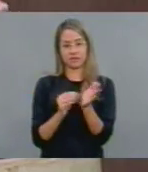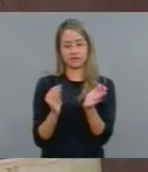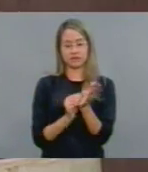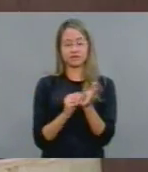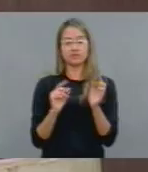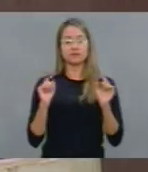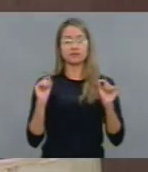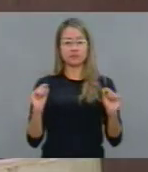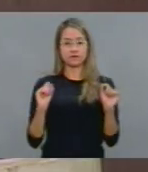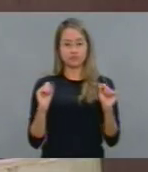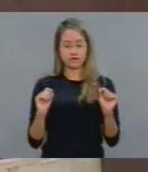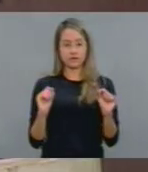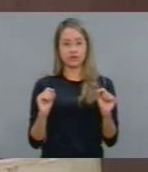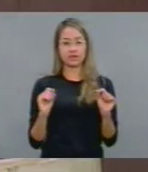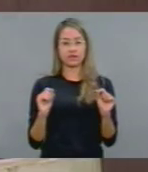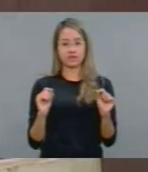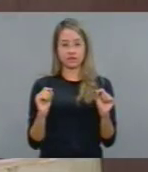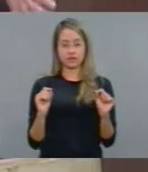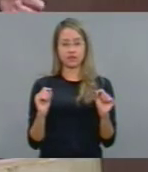sobretudo,